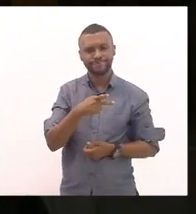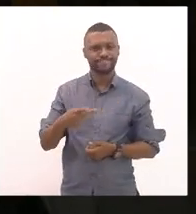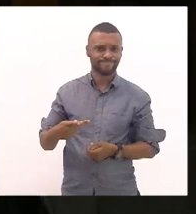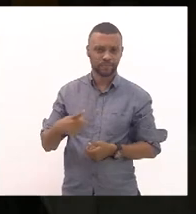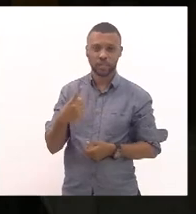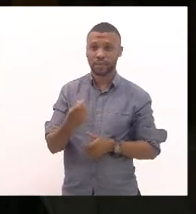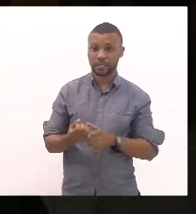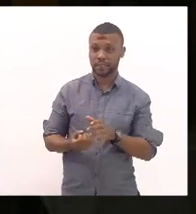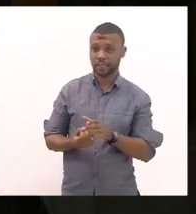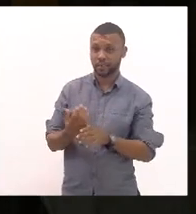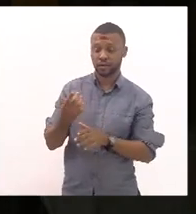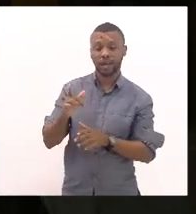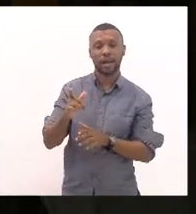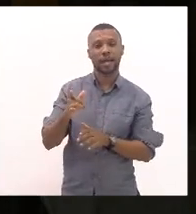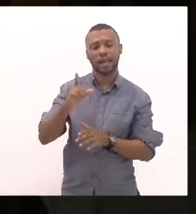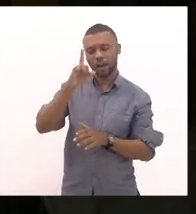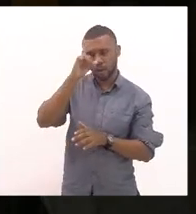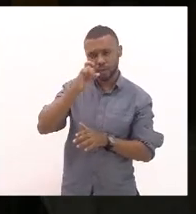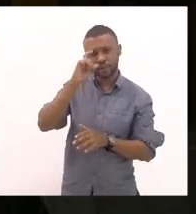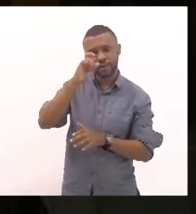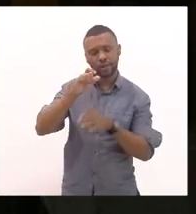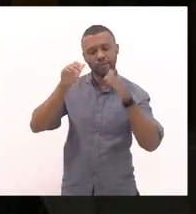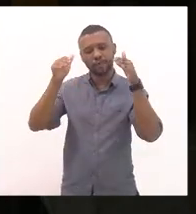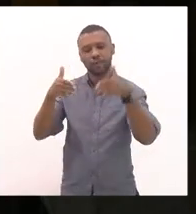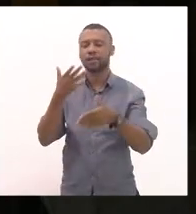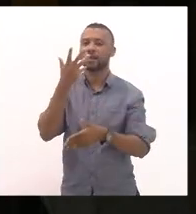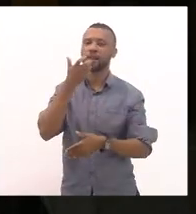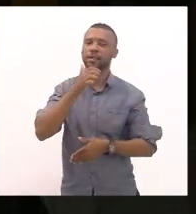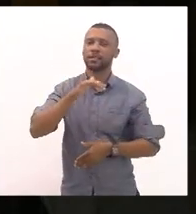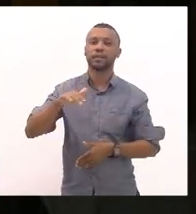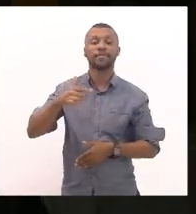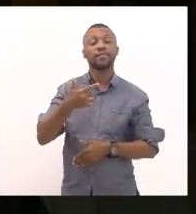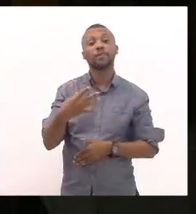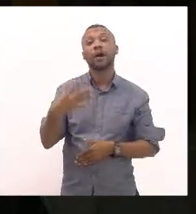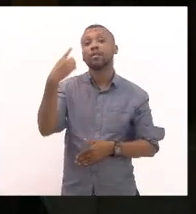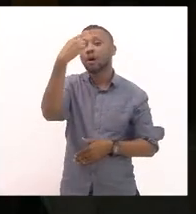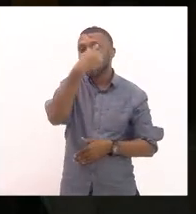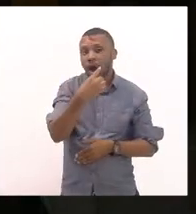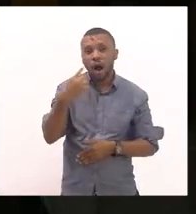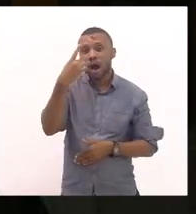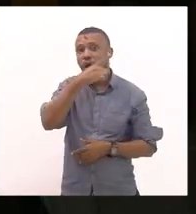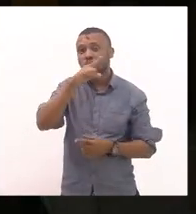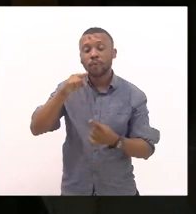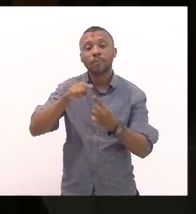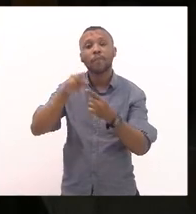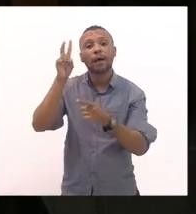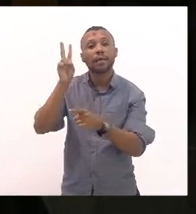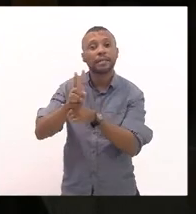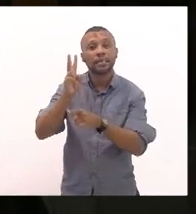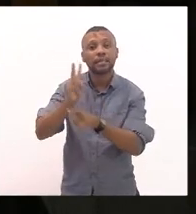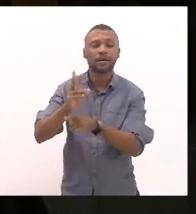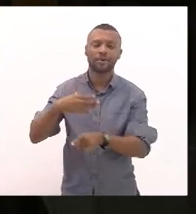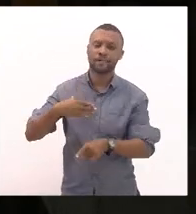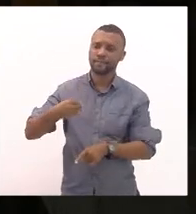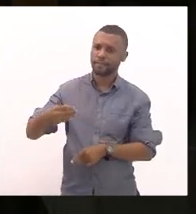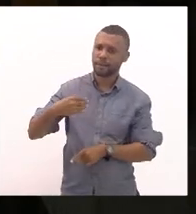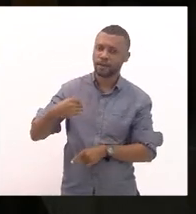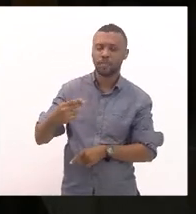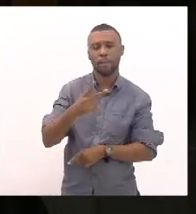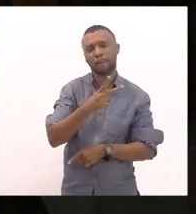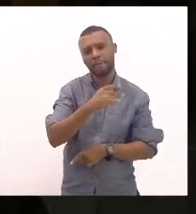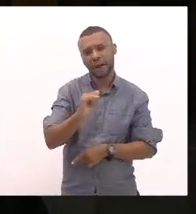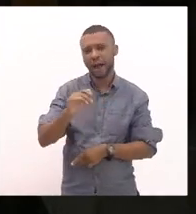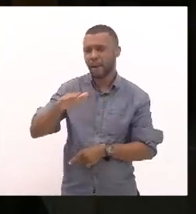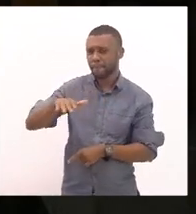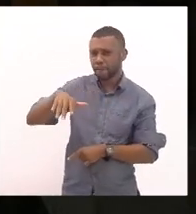criamos a Clínica da Criança 24 horas para atender os filhos dos pais